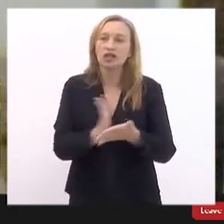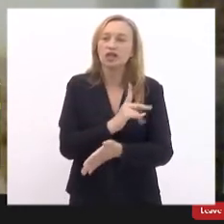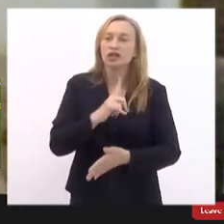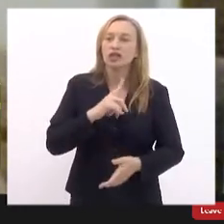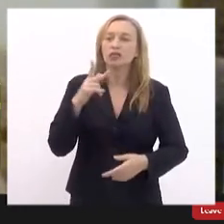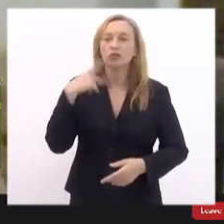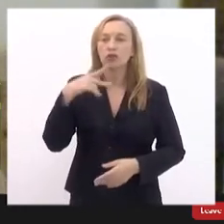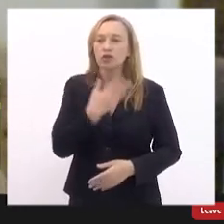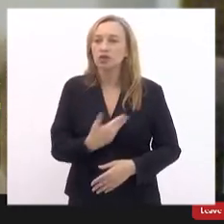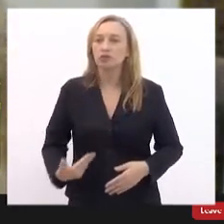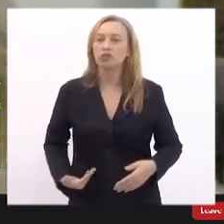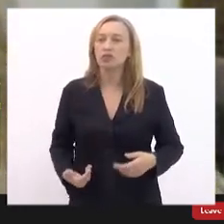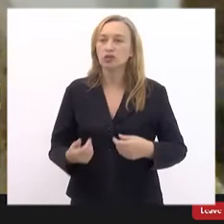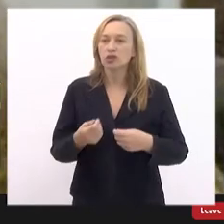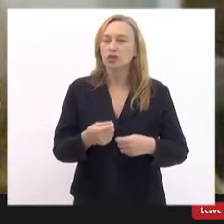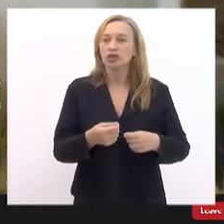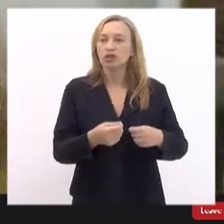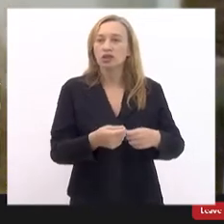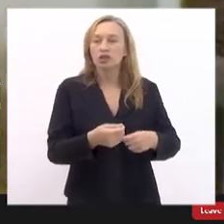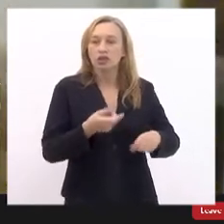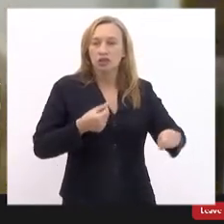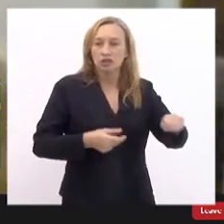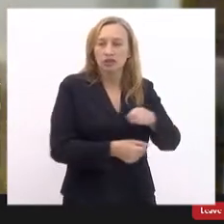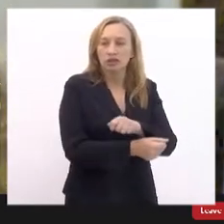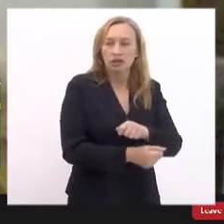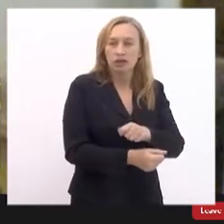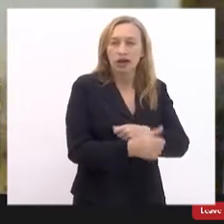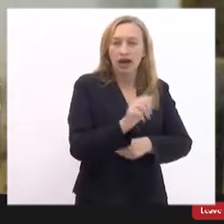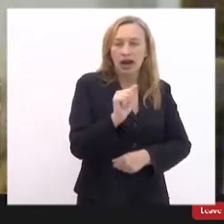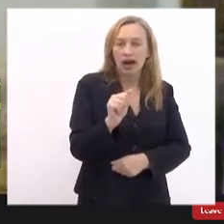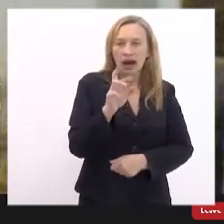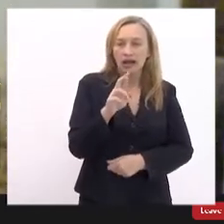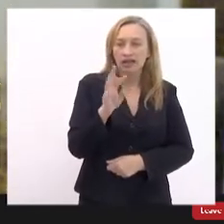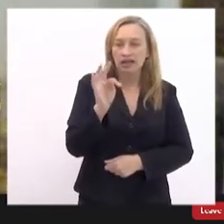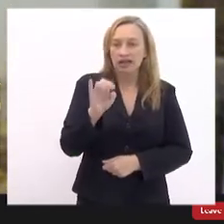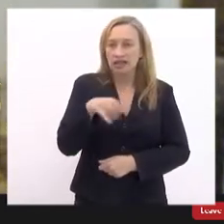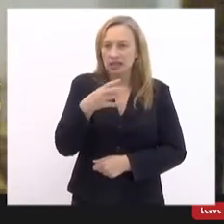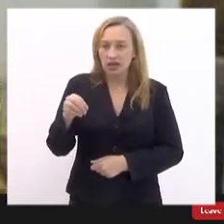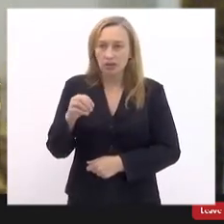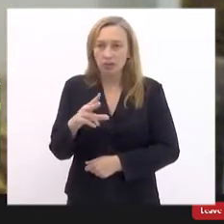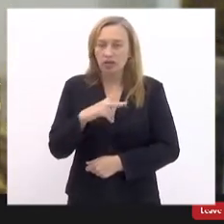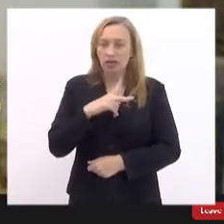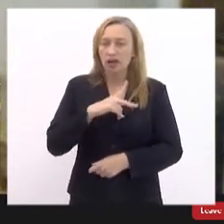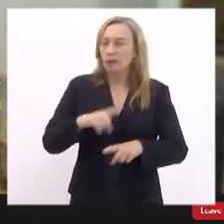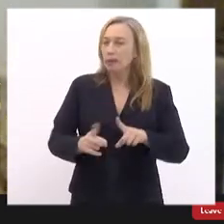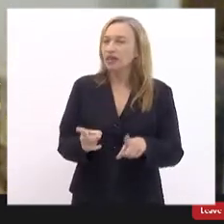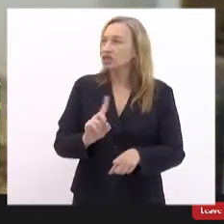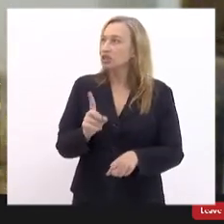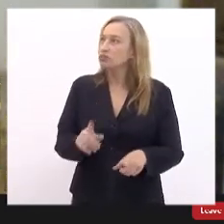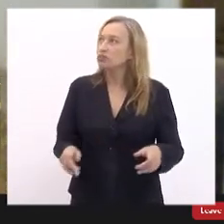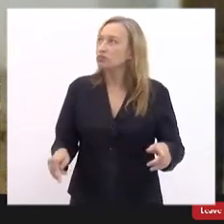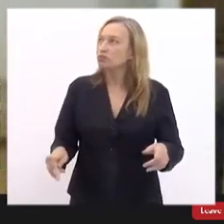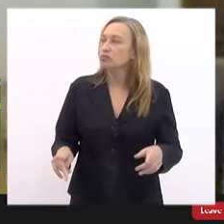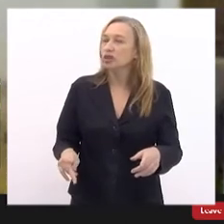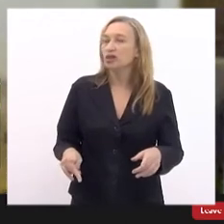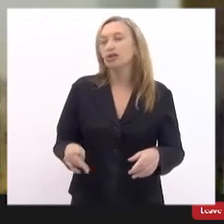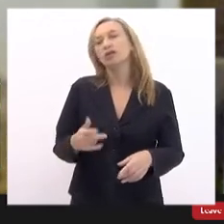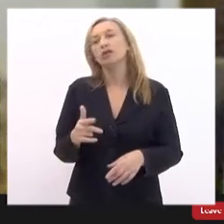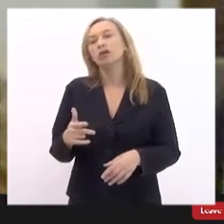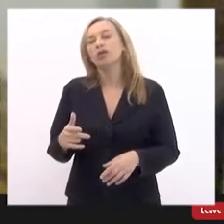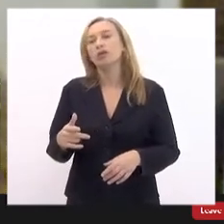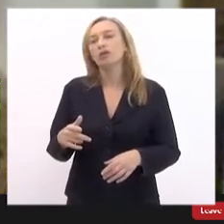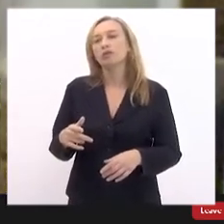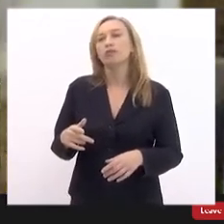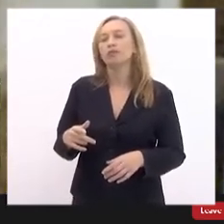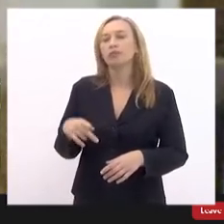política pública de financiamento para o artesão individual, mas não tem uma política pública para